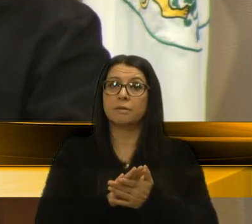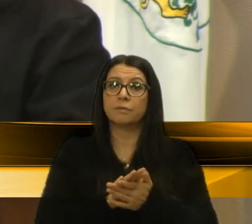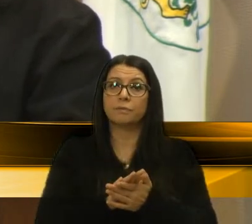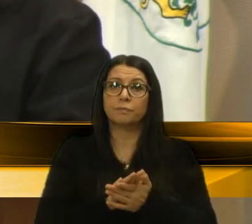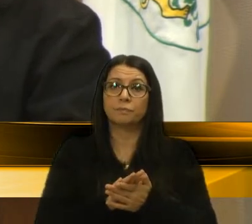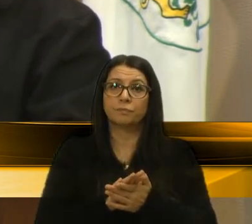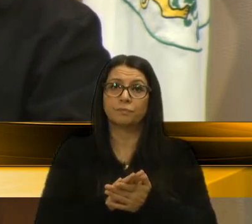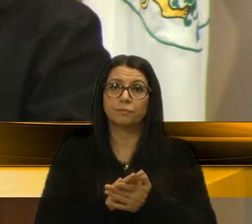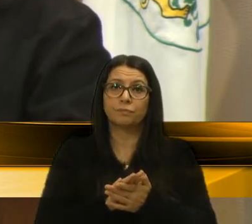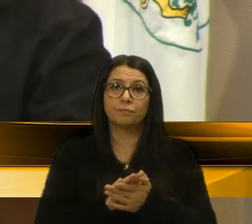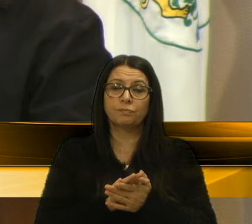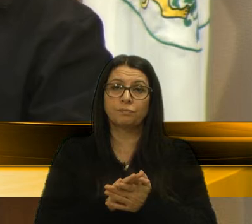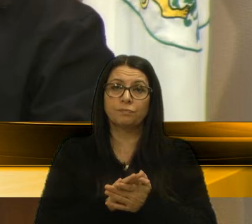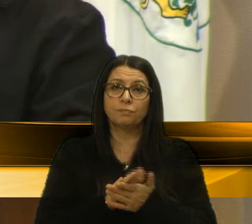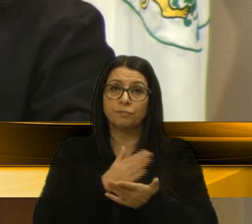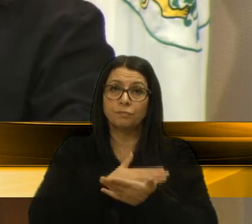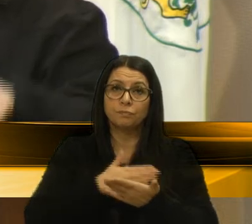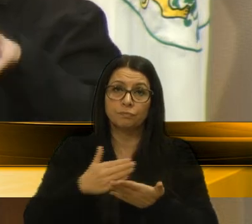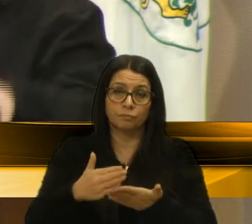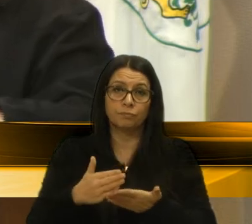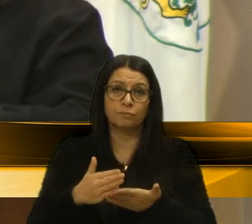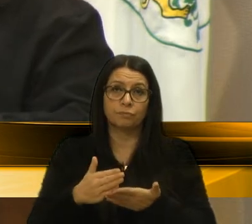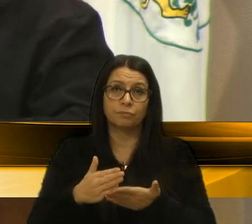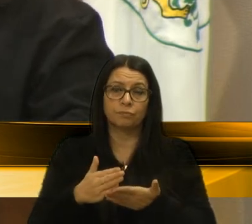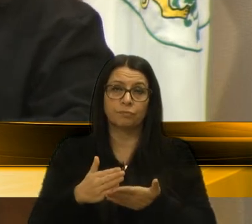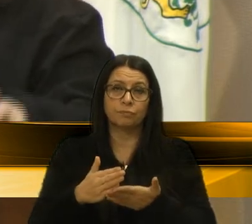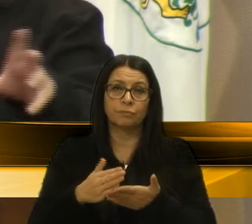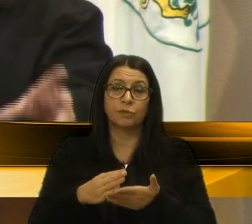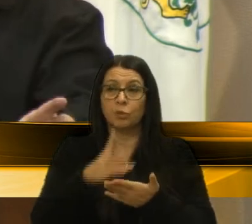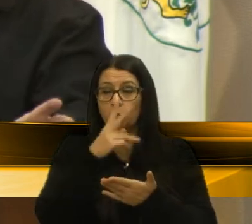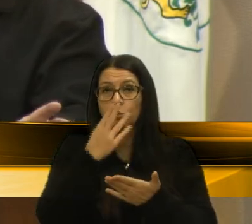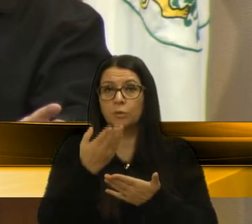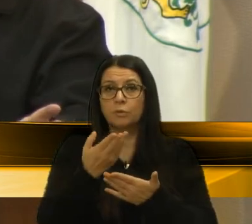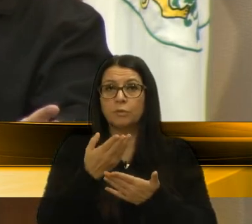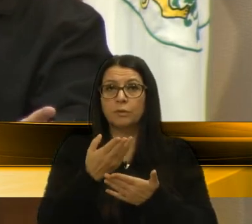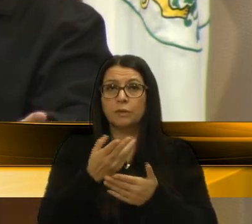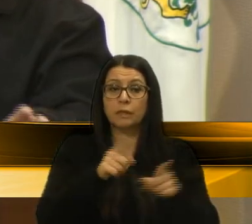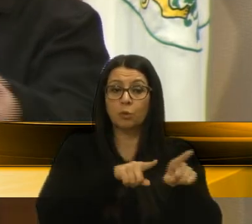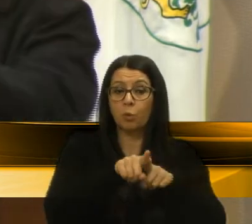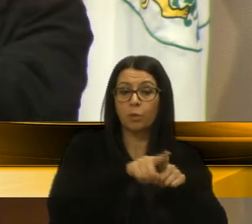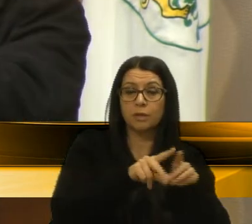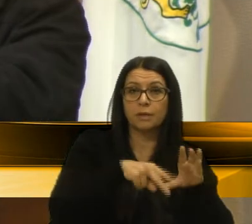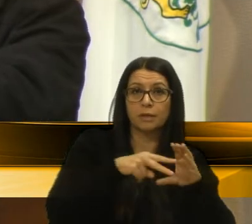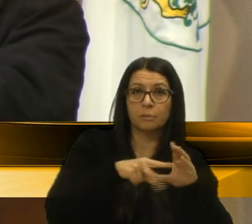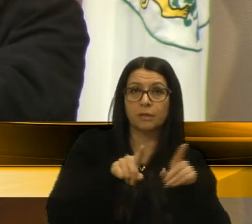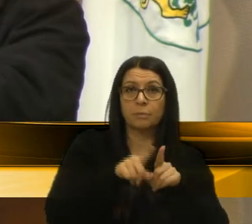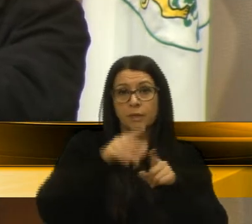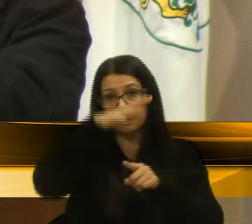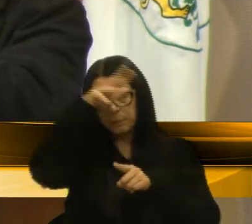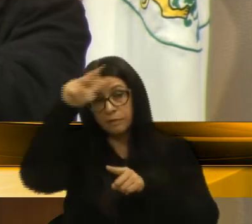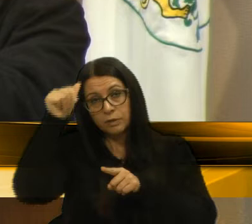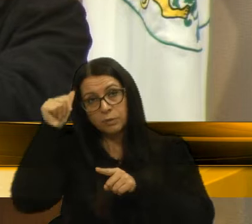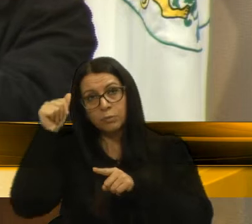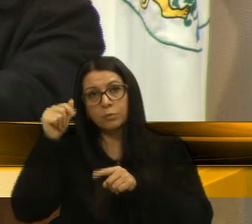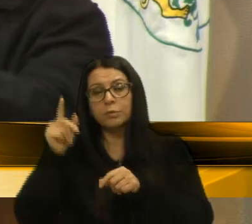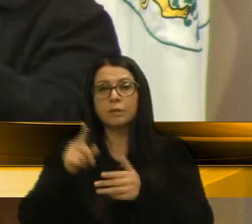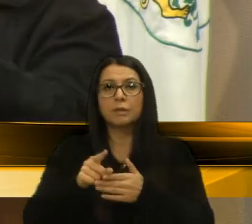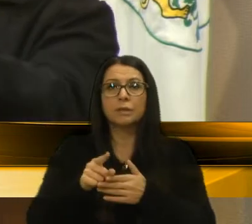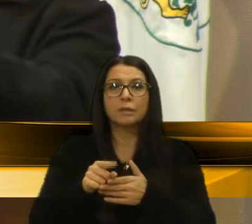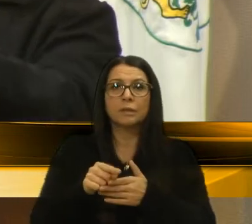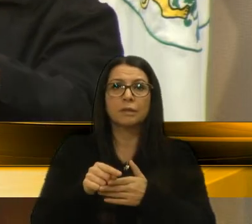questão da iniciativa concorrente, tanto da Câmara quanto do Poder Executivo, no sentido